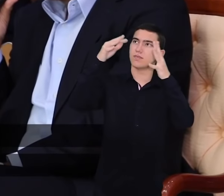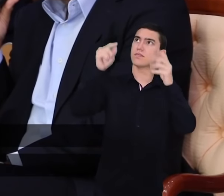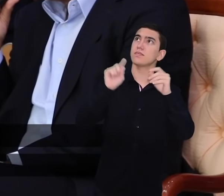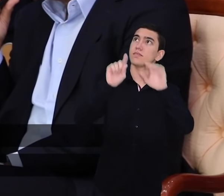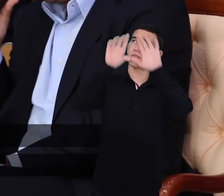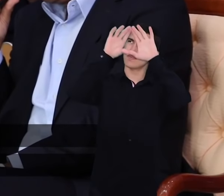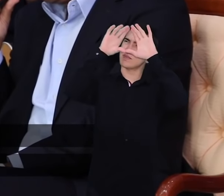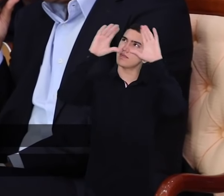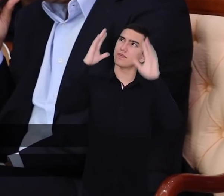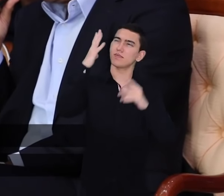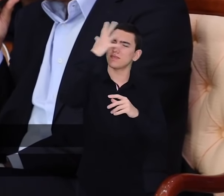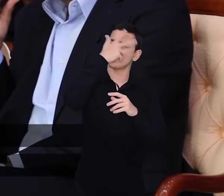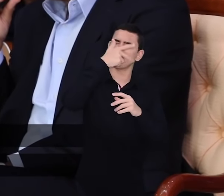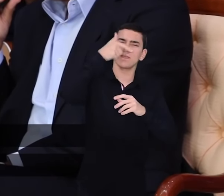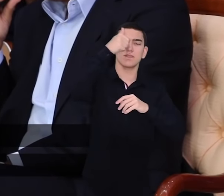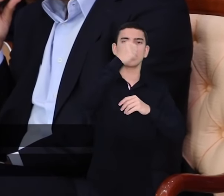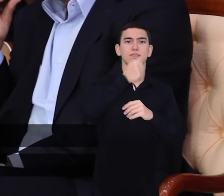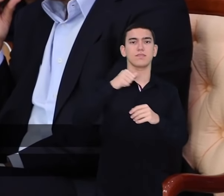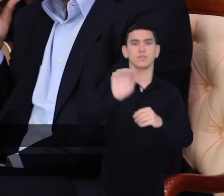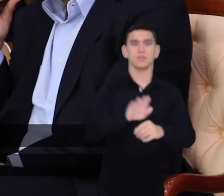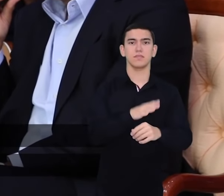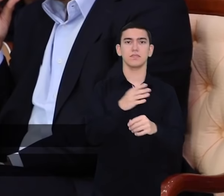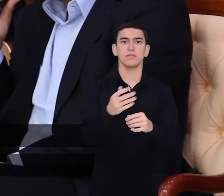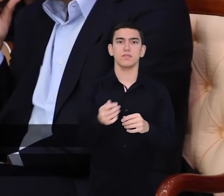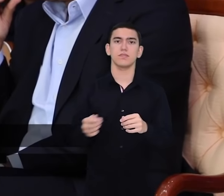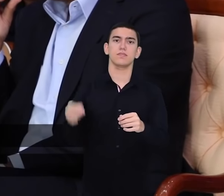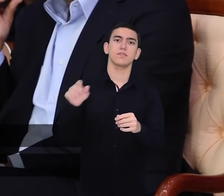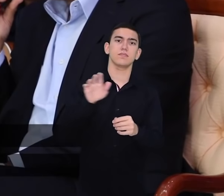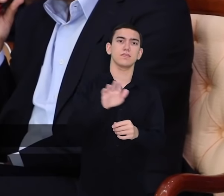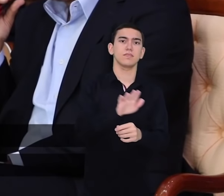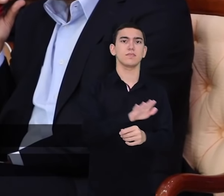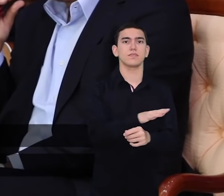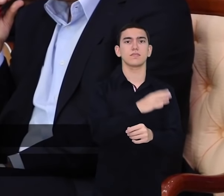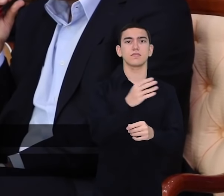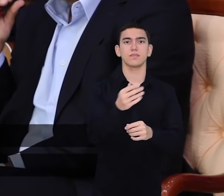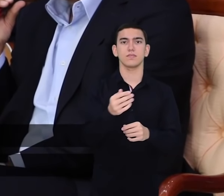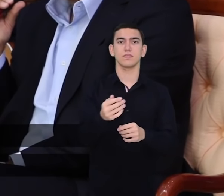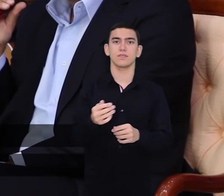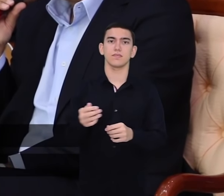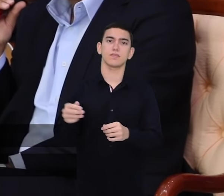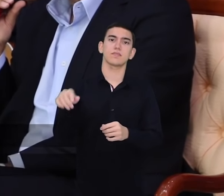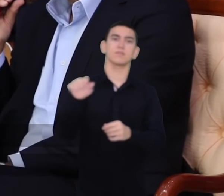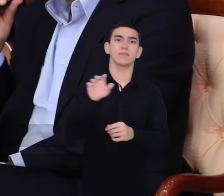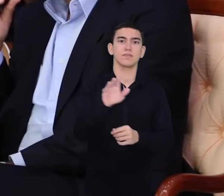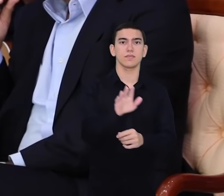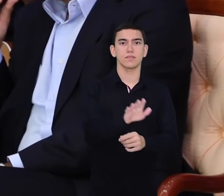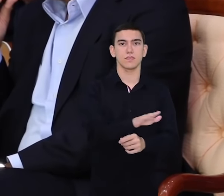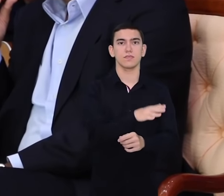hei de te ver glorioso no céu de esplendor.